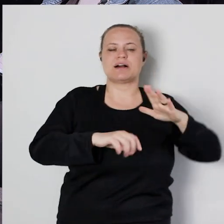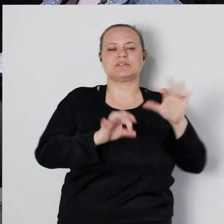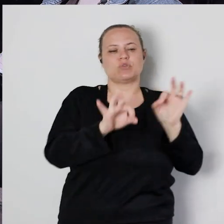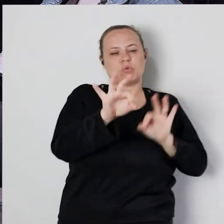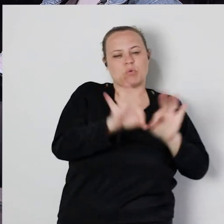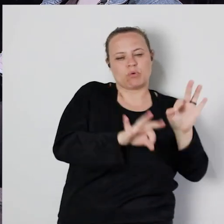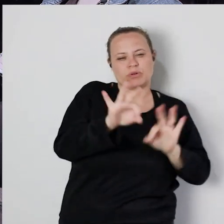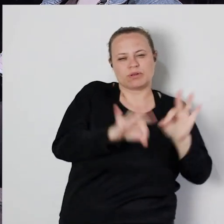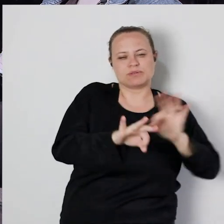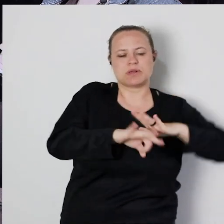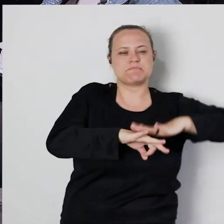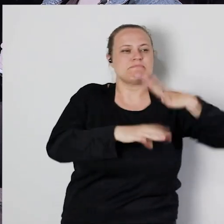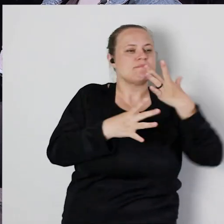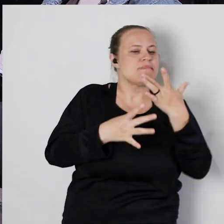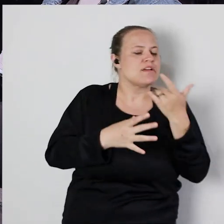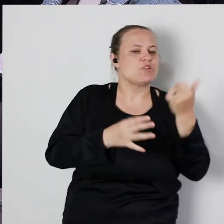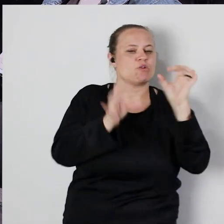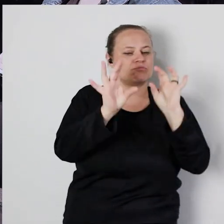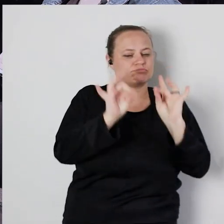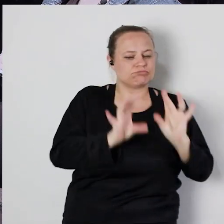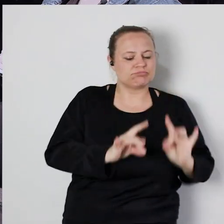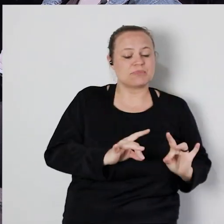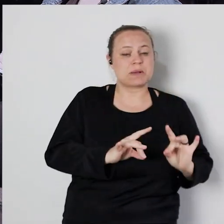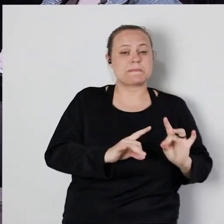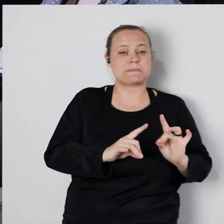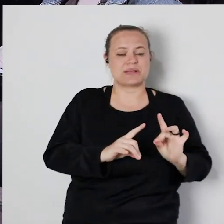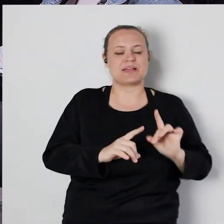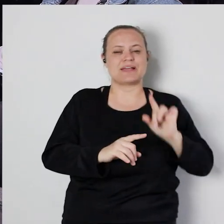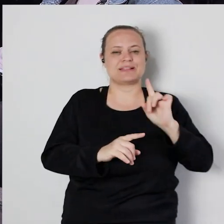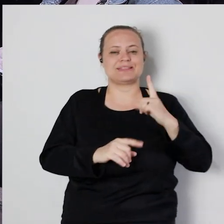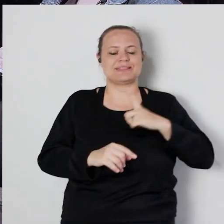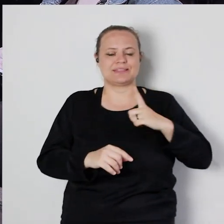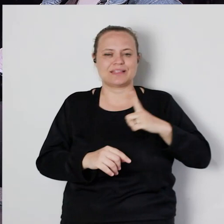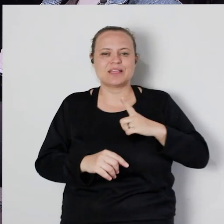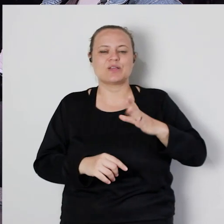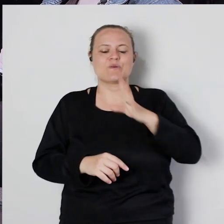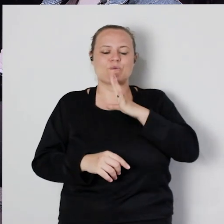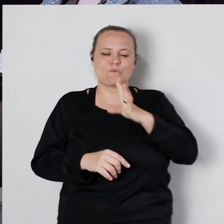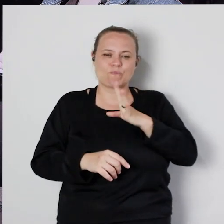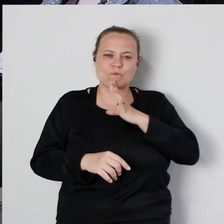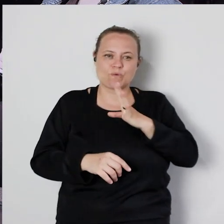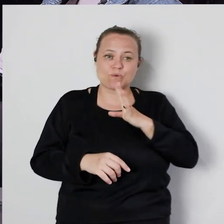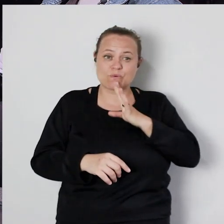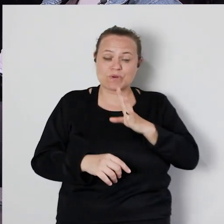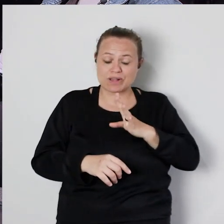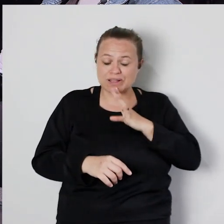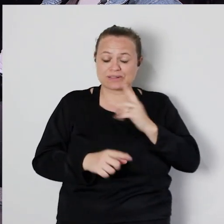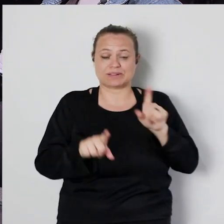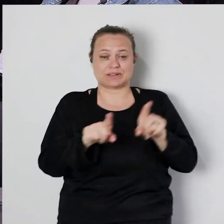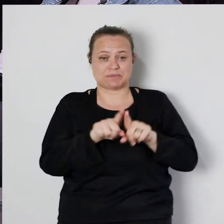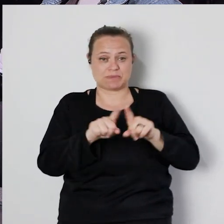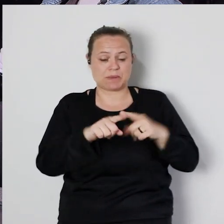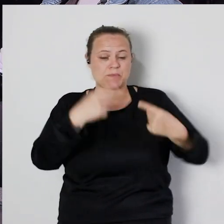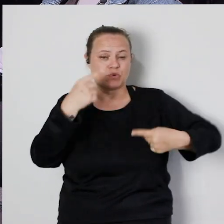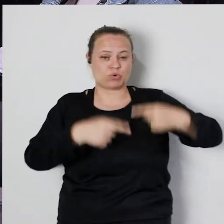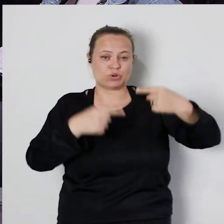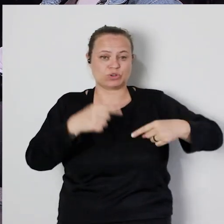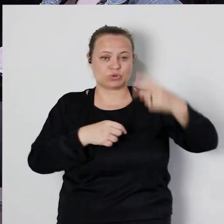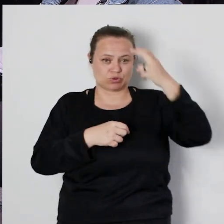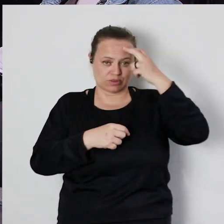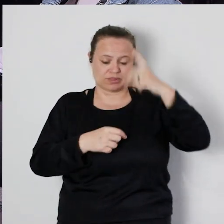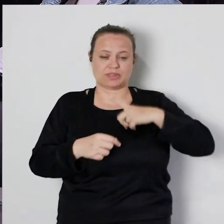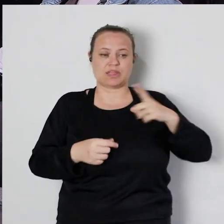organização. Tem segmentos que são muito mais articulados e organizados e, geralmente,